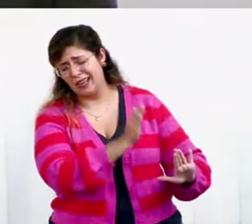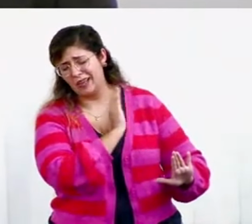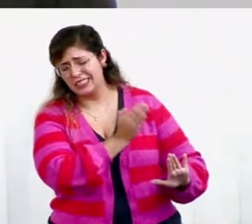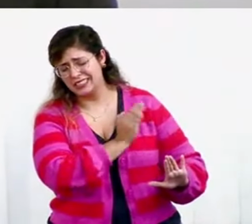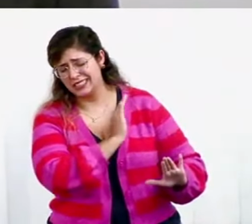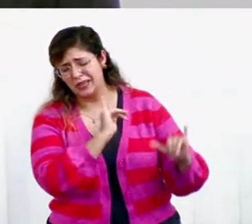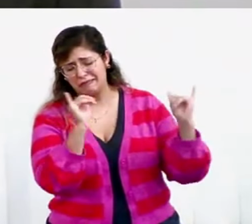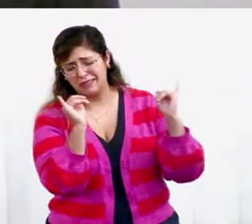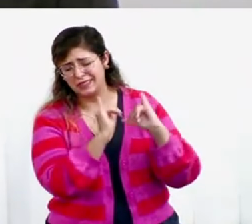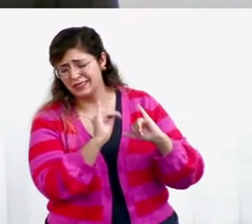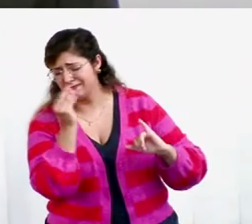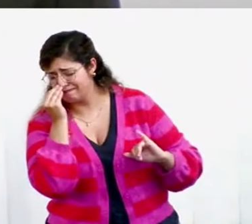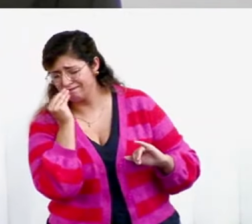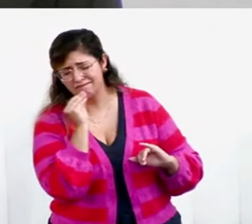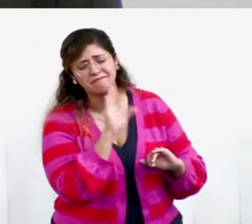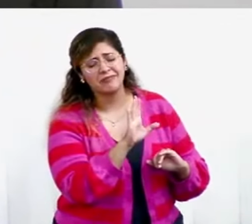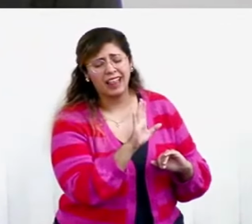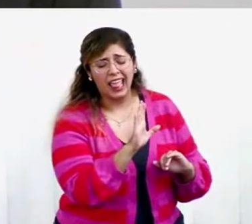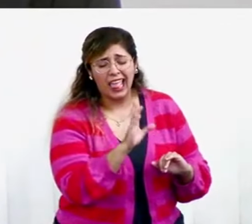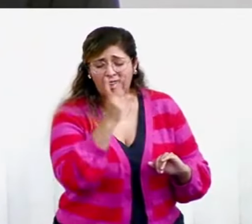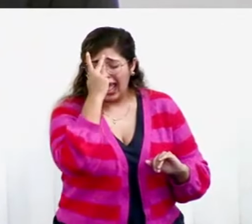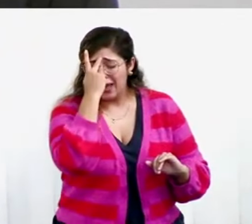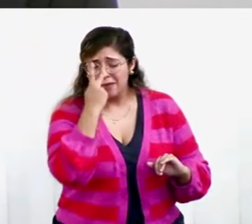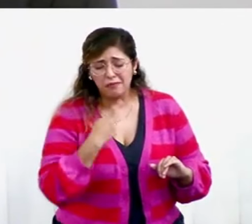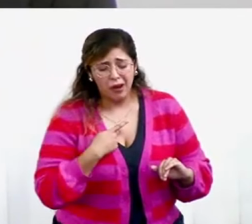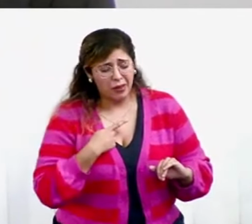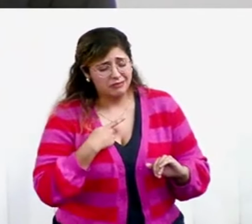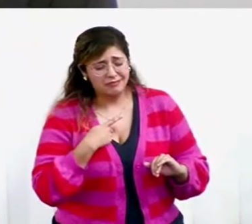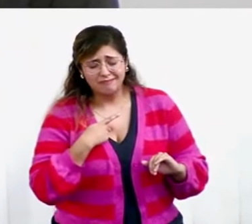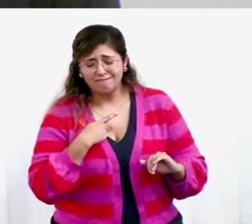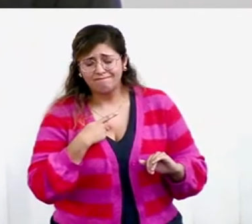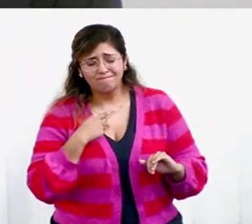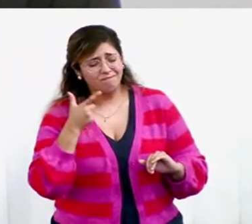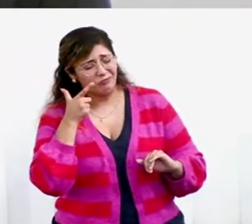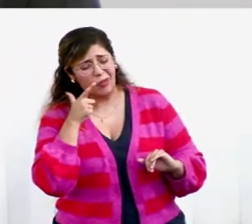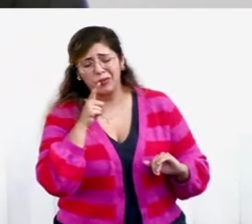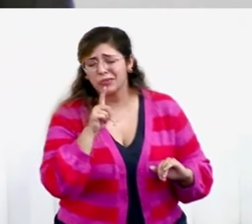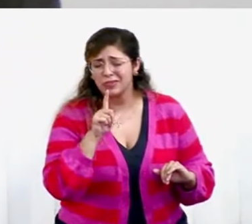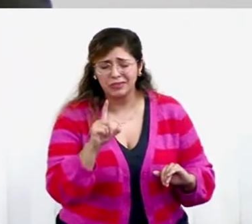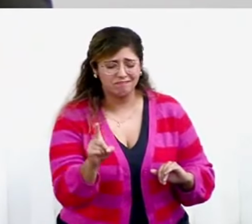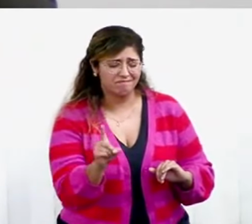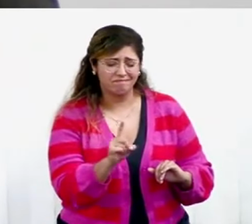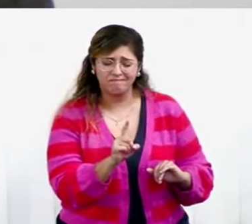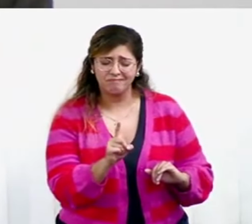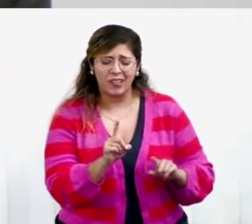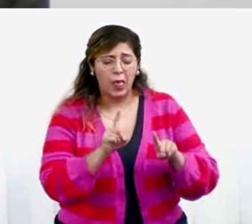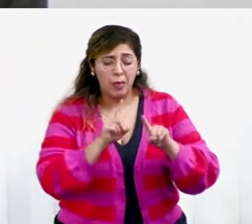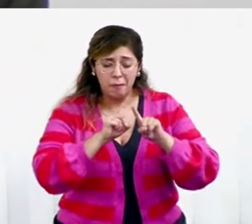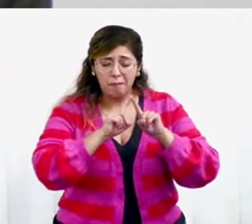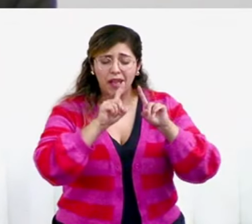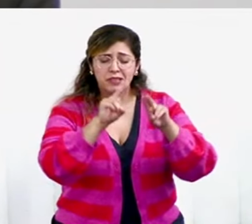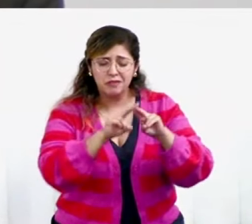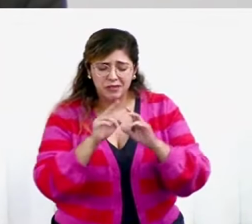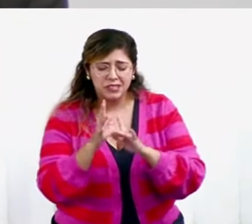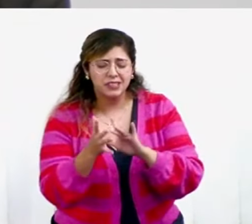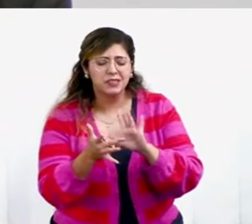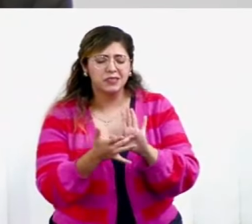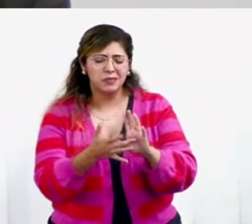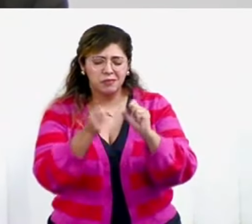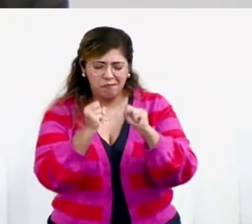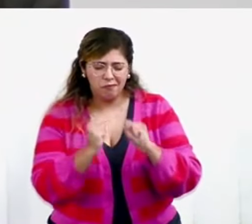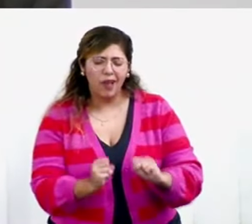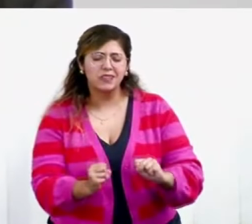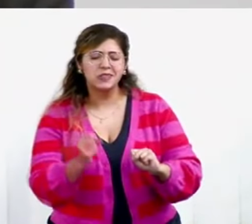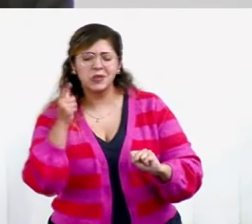temos forças em nós mesmos, mas o Teu Santo Espírito e a Tua palavra abundante em nós